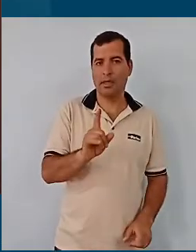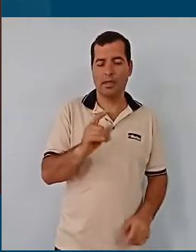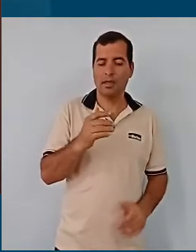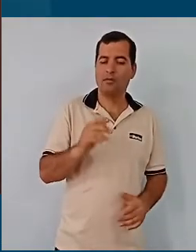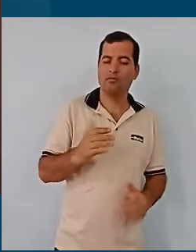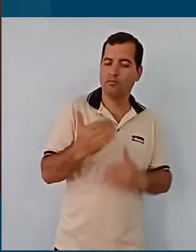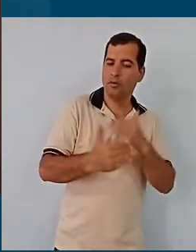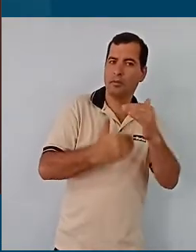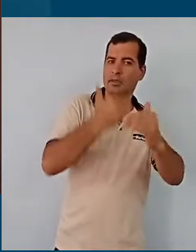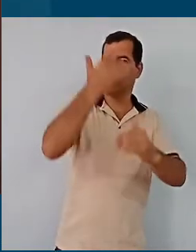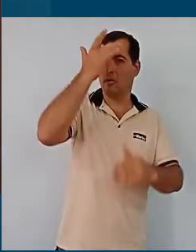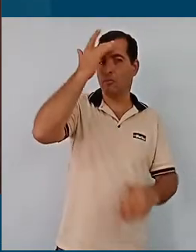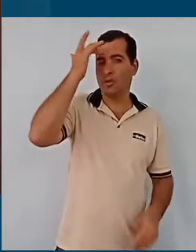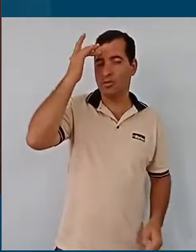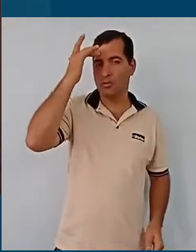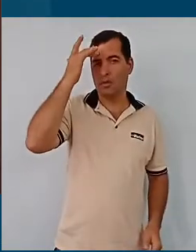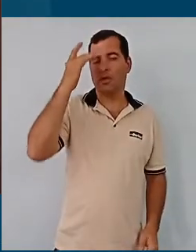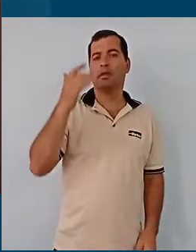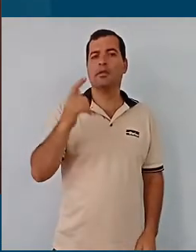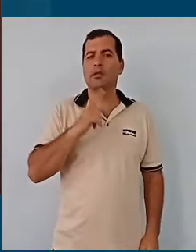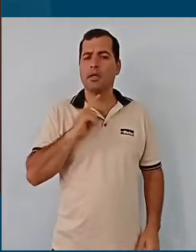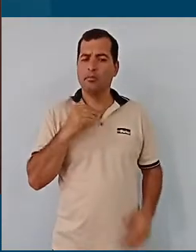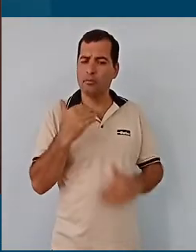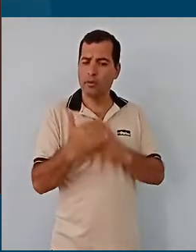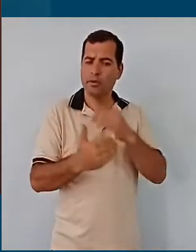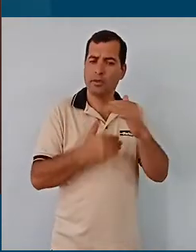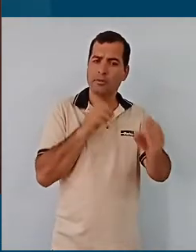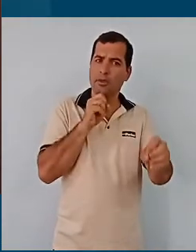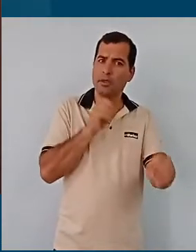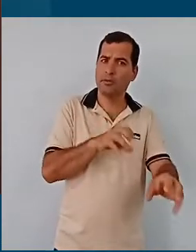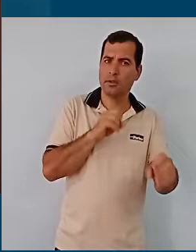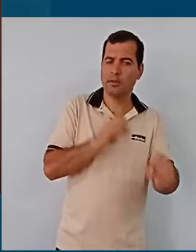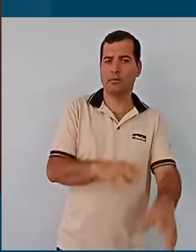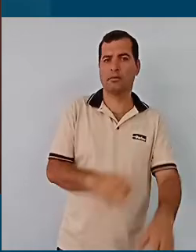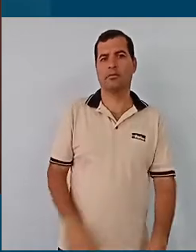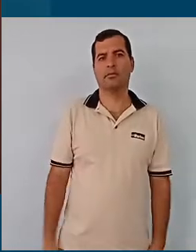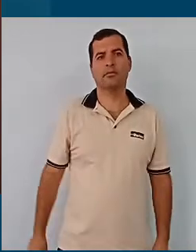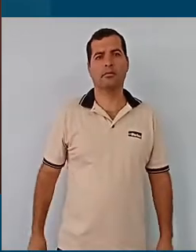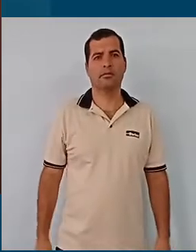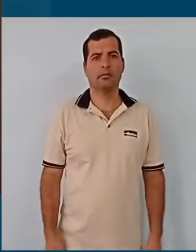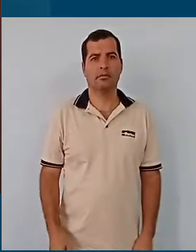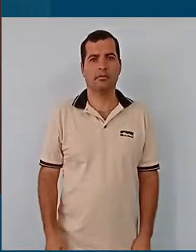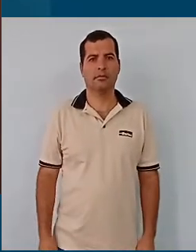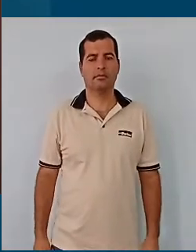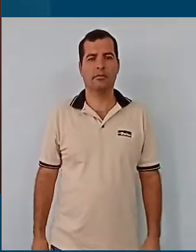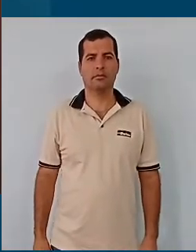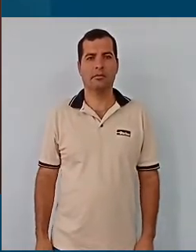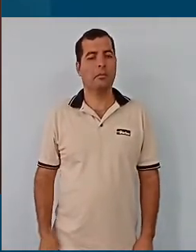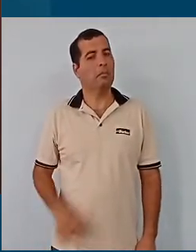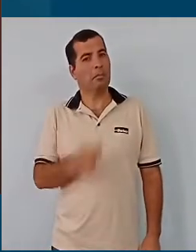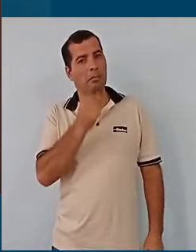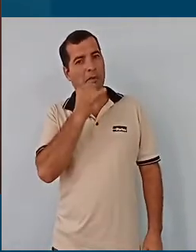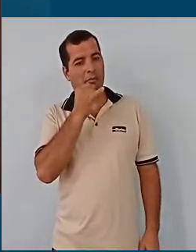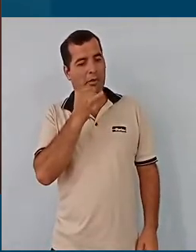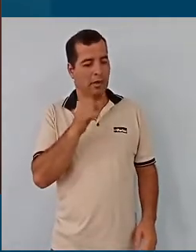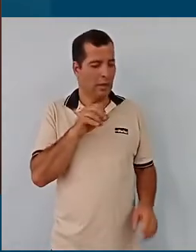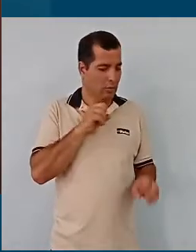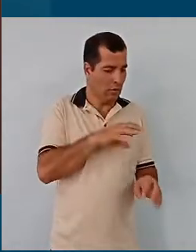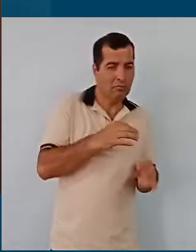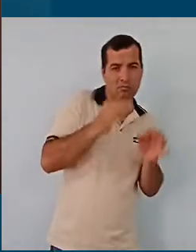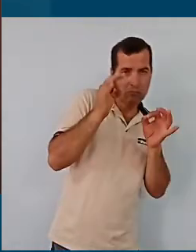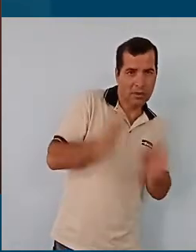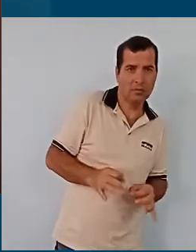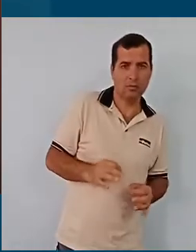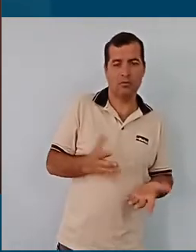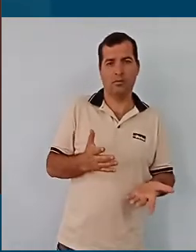pessoa passa pelos processos de educação, né? Mesmo que não seja a educação formal da escola,